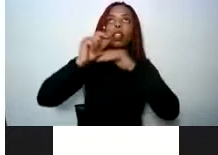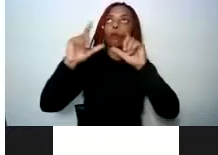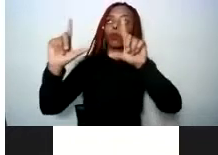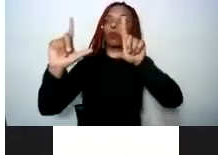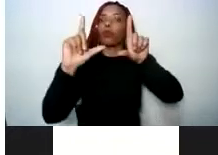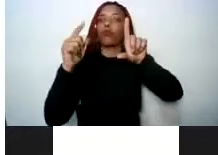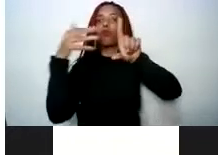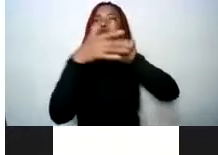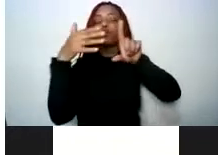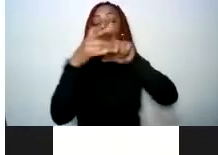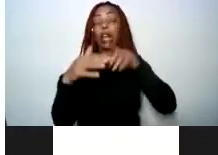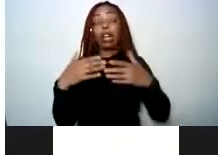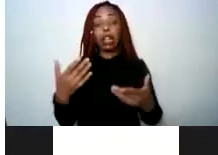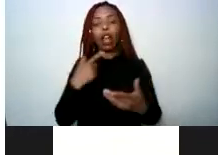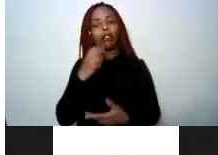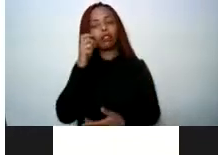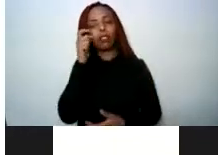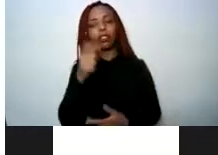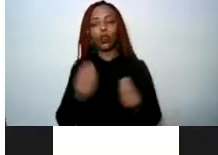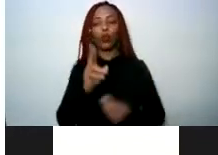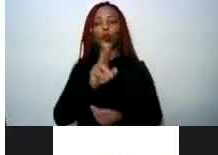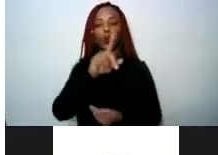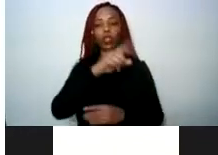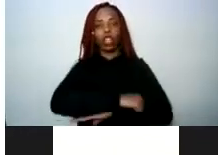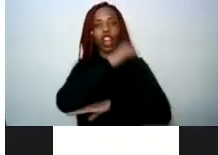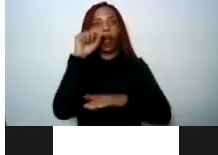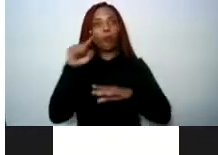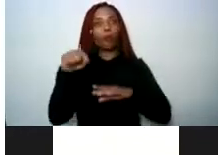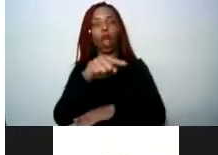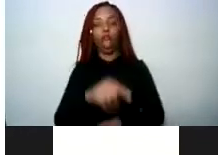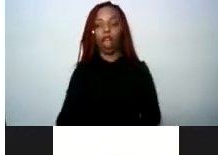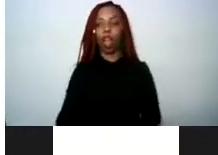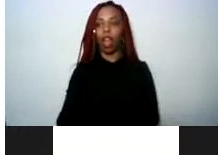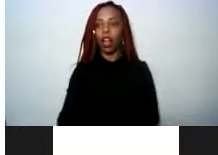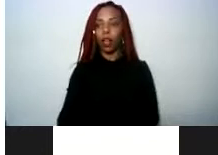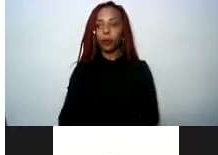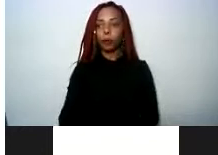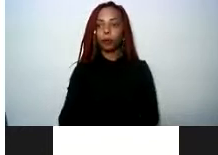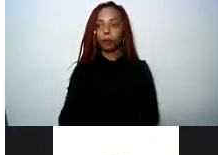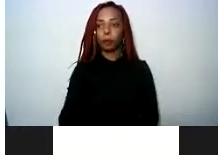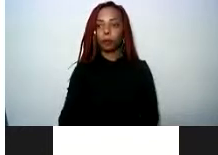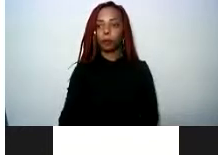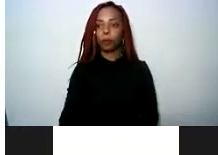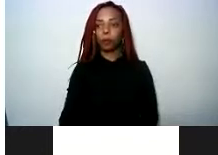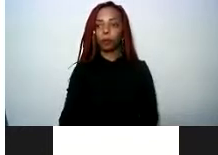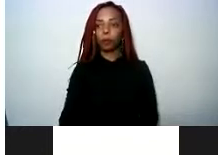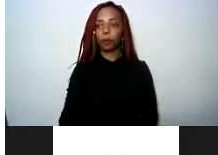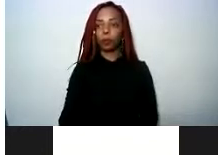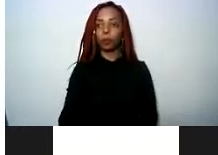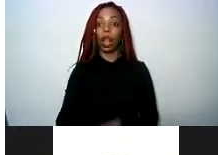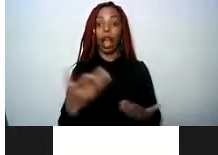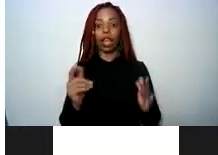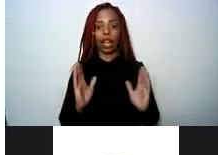utilizado essas janelas buracos e essa caixa de concreto com janelas buraco atada ao